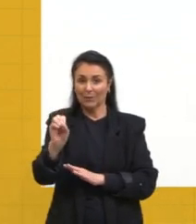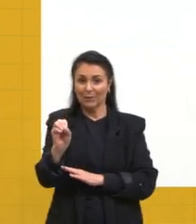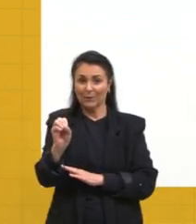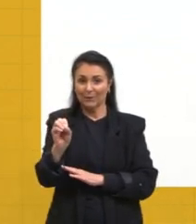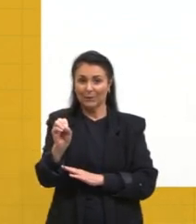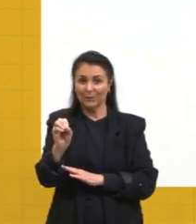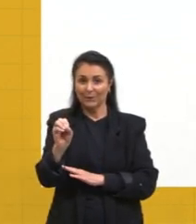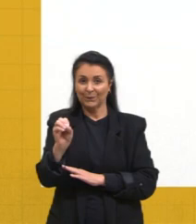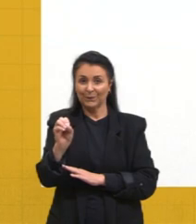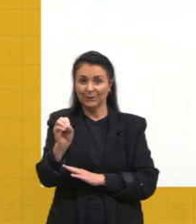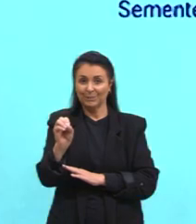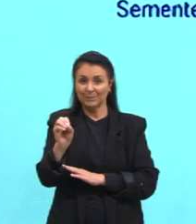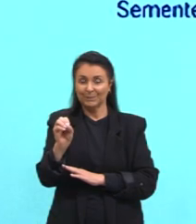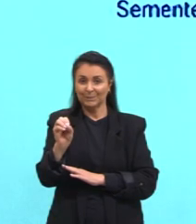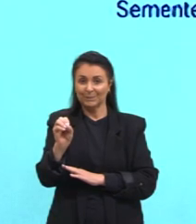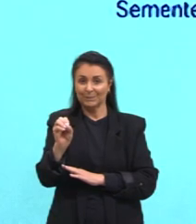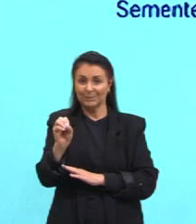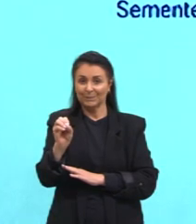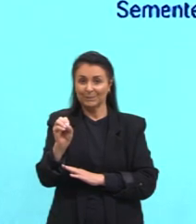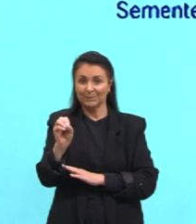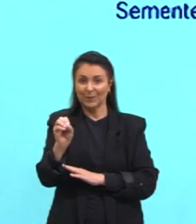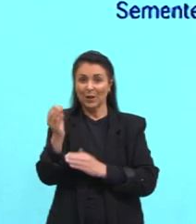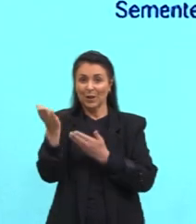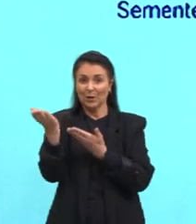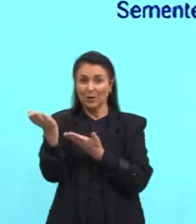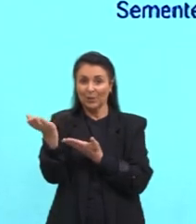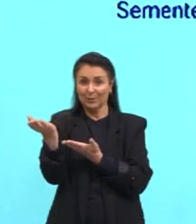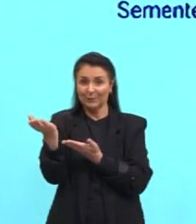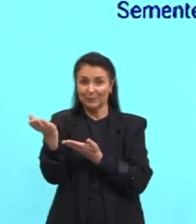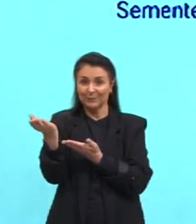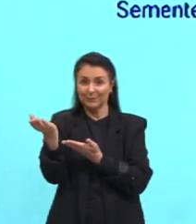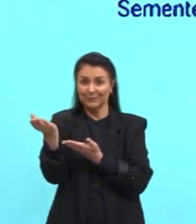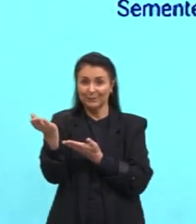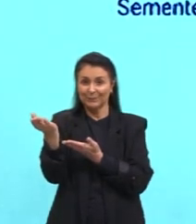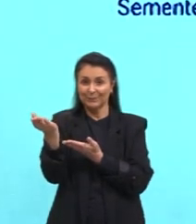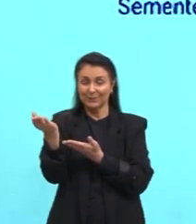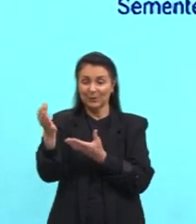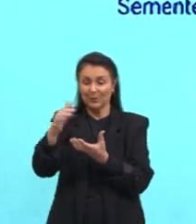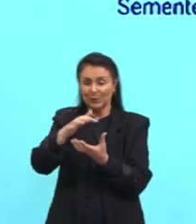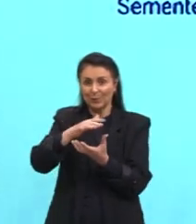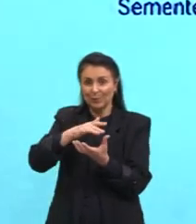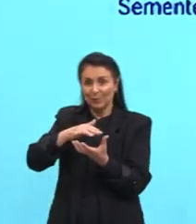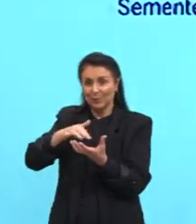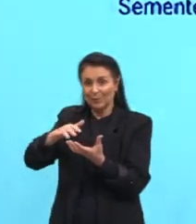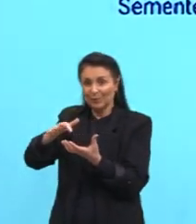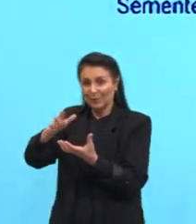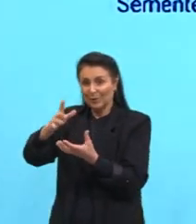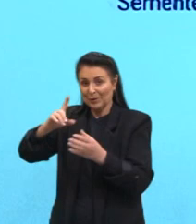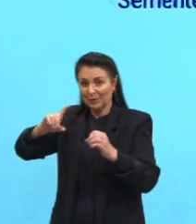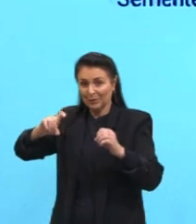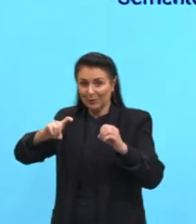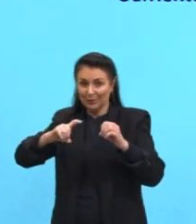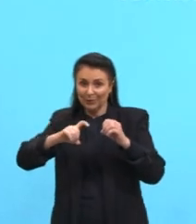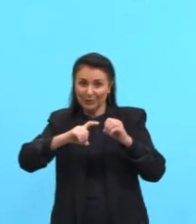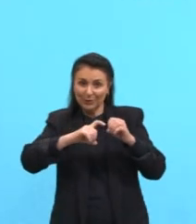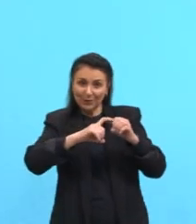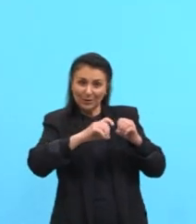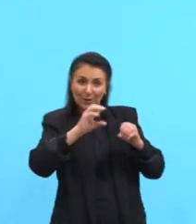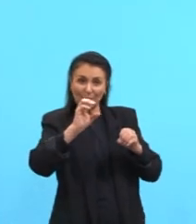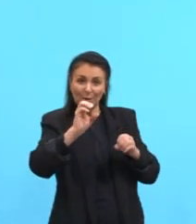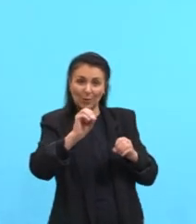a parte que eu tava mostrando para vocês É aqui então o pólen vai fertilizar a os fera